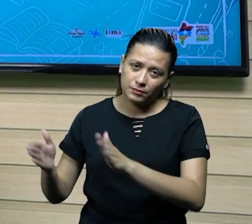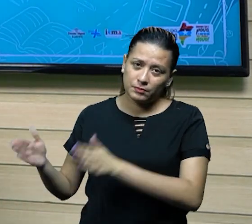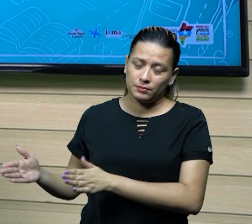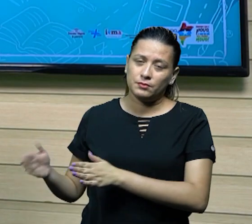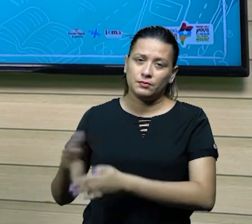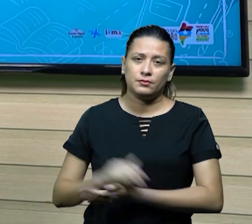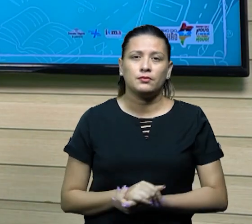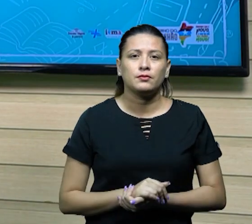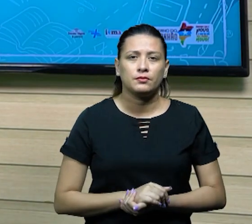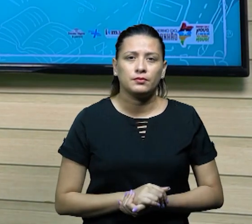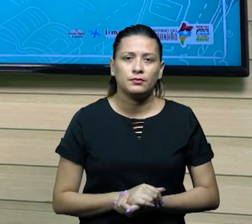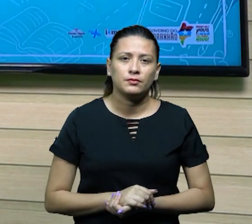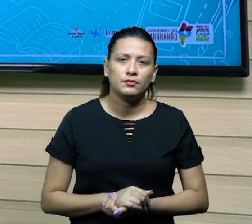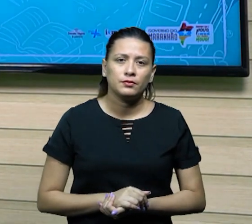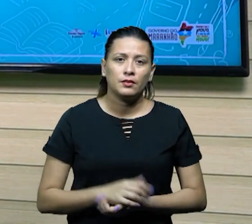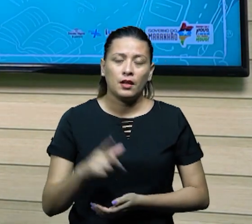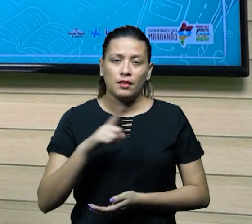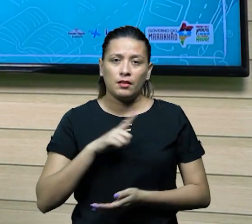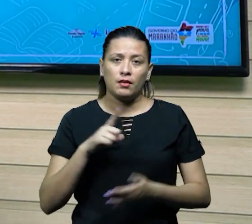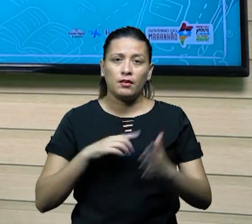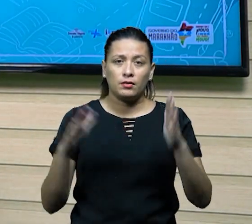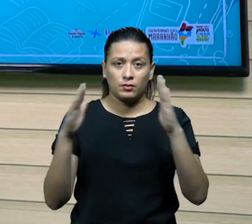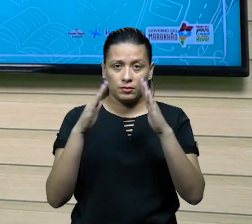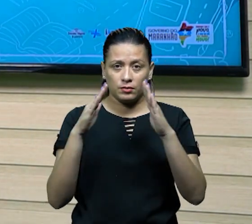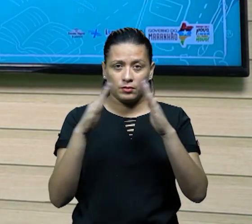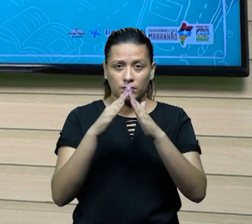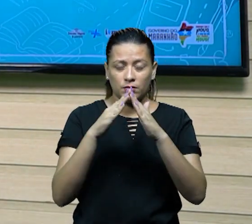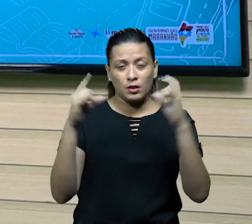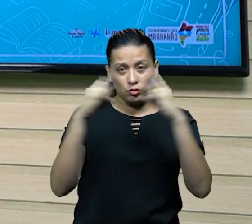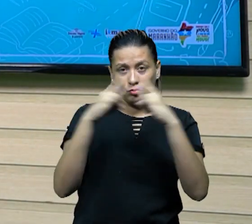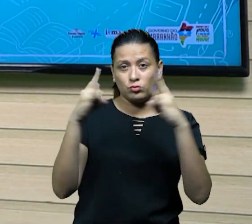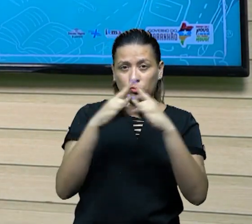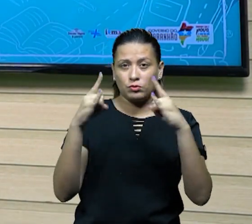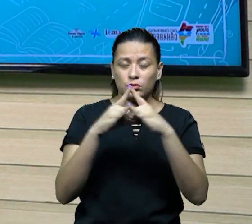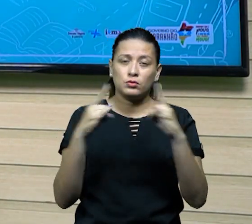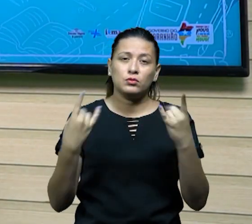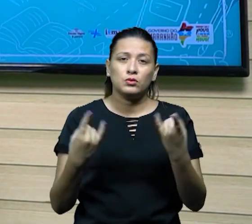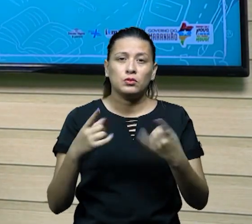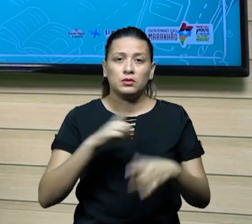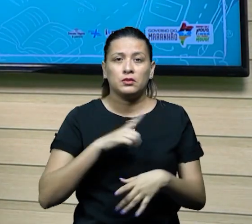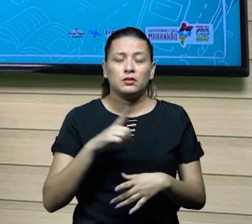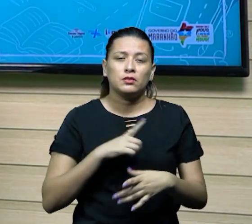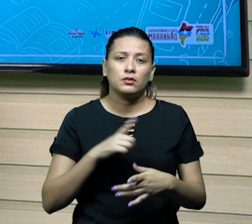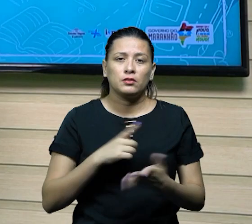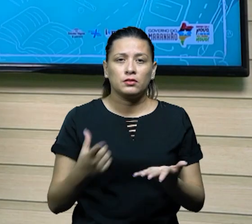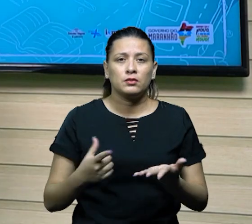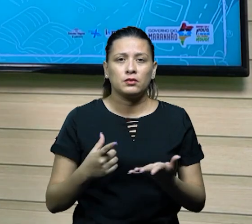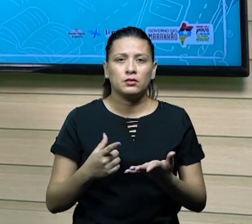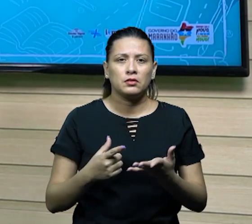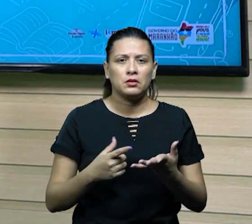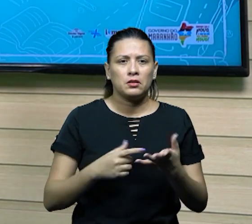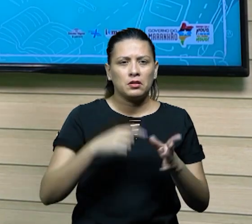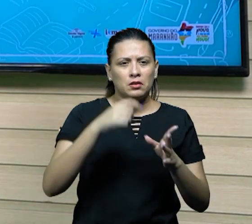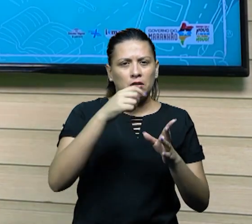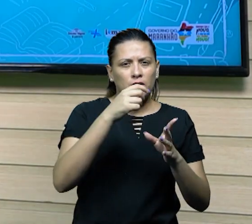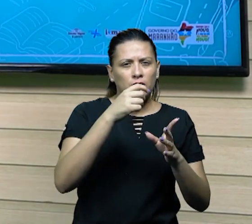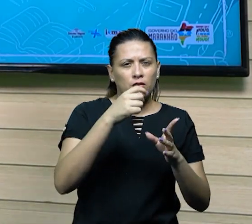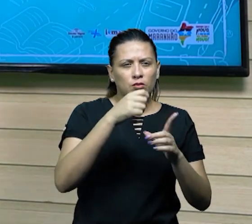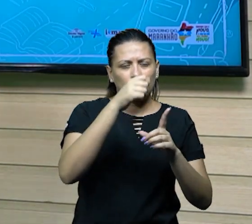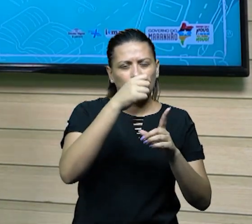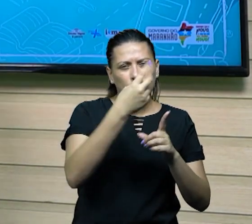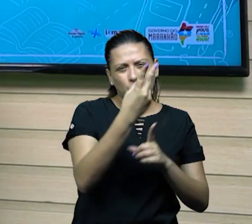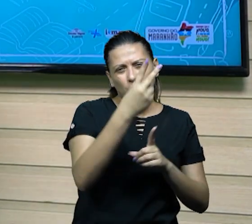quando a gente fala nisso, as pessoas precisam mais do que nunca entender que tem que ser periódico, tem que ser uma forma